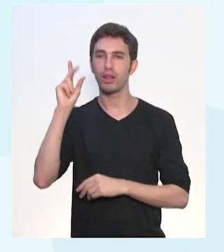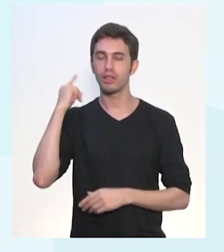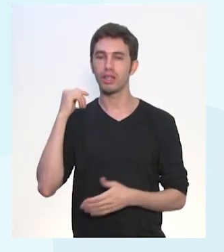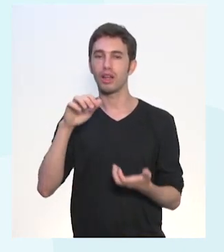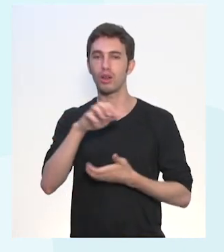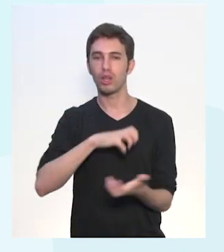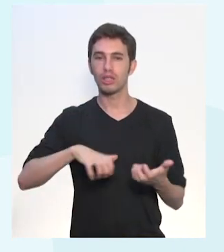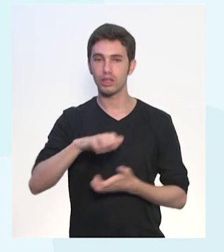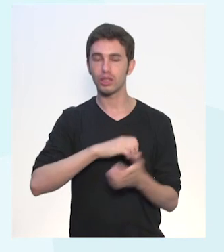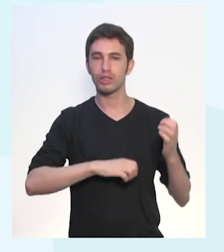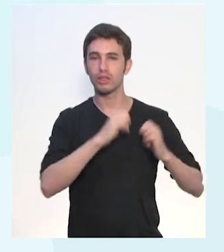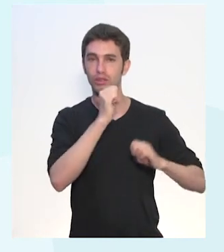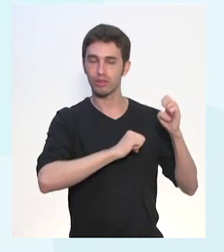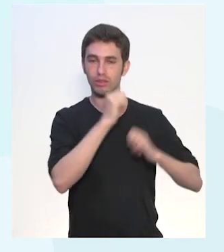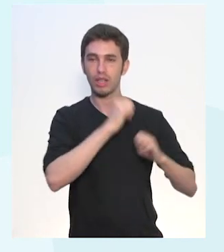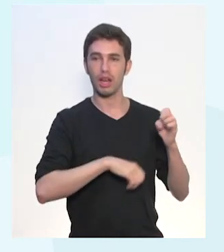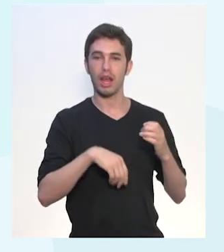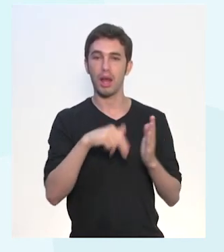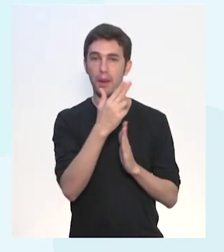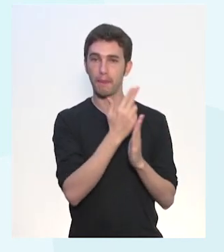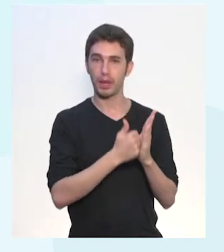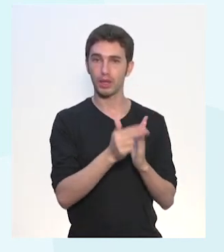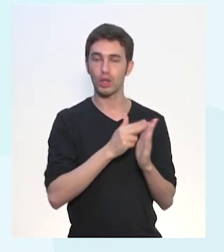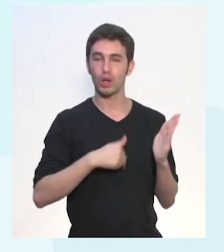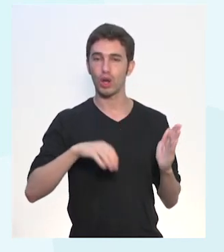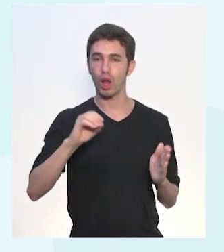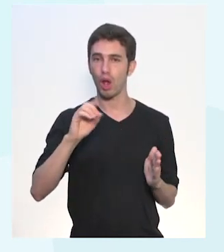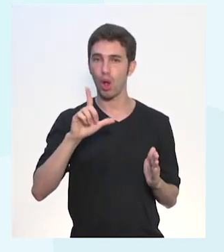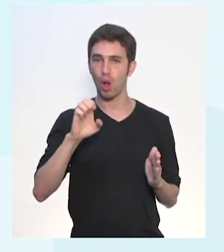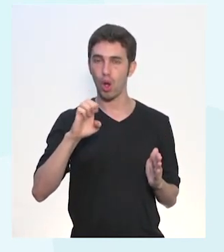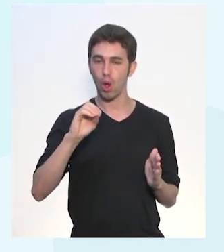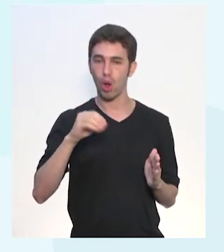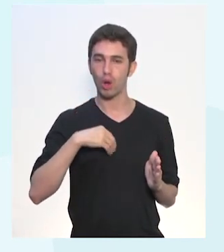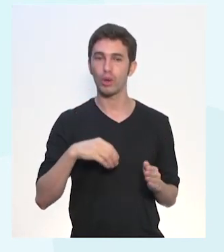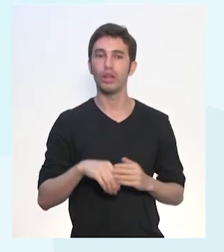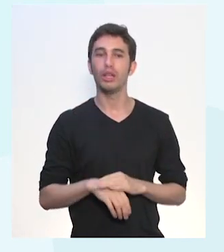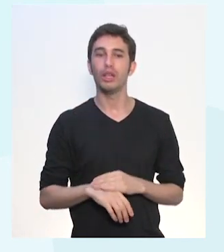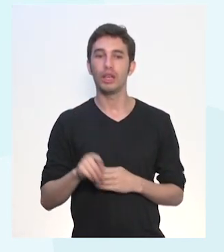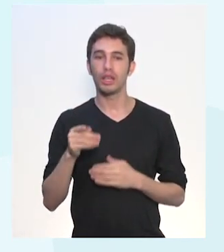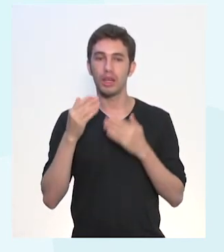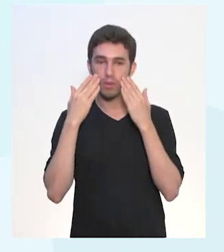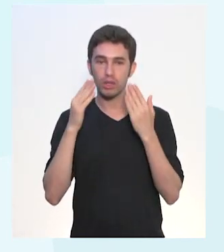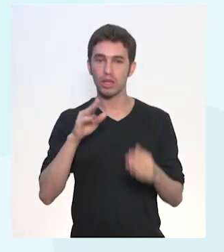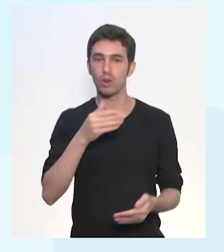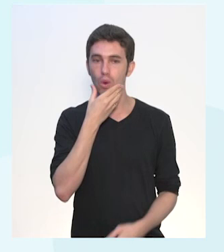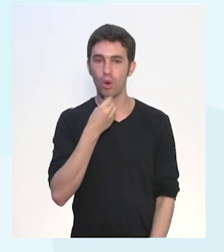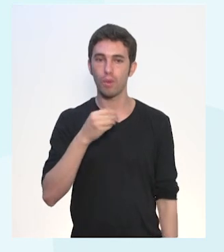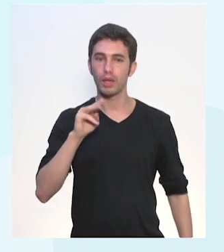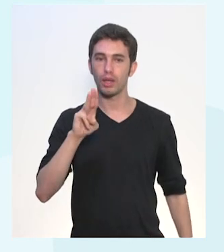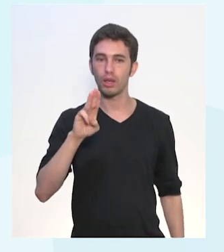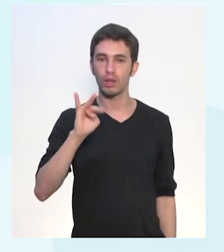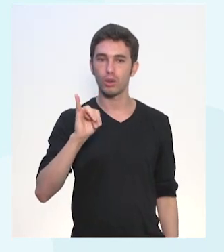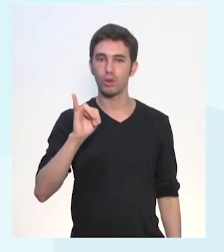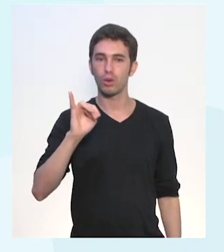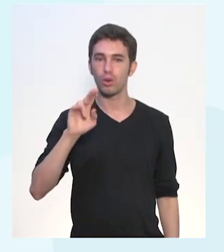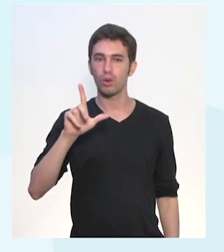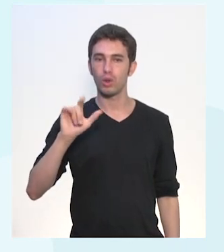uma pintura a óleo, né, sobre tela, né, do William Bell Scott, que fala aí de ferro e carvão, é de mais ou